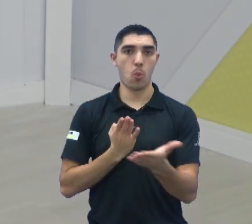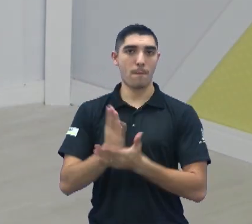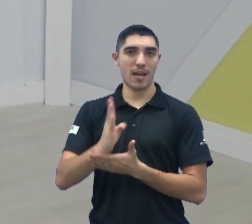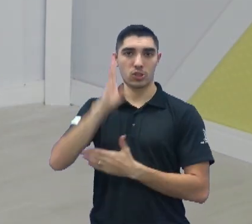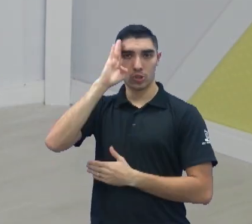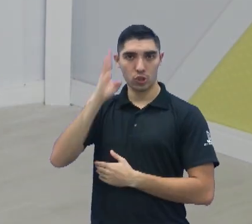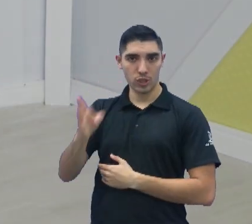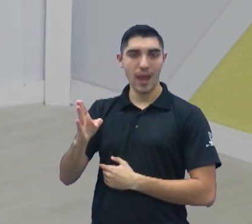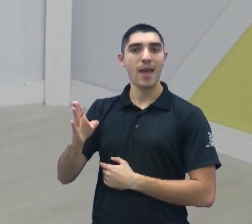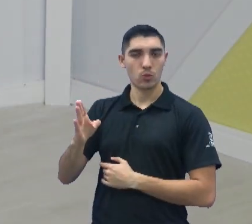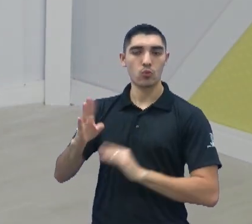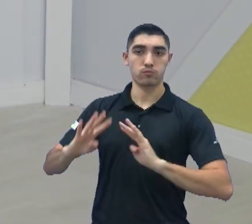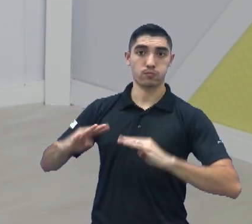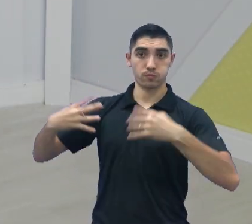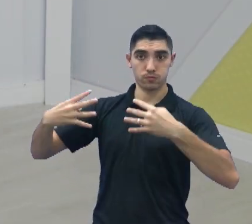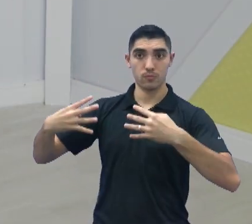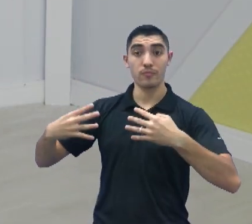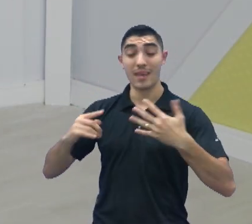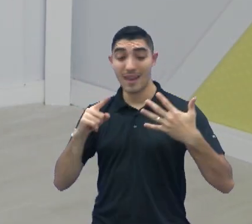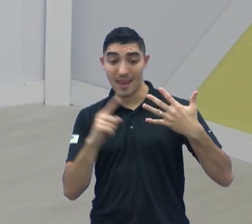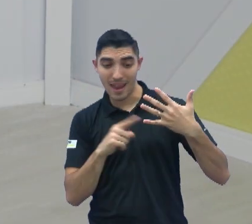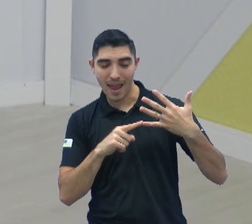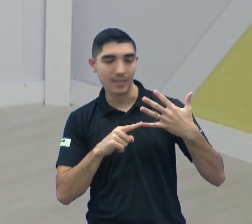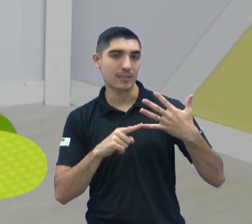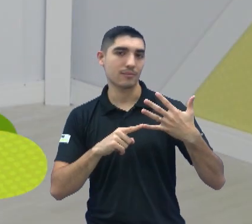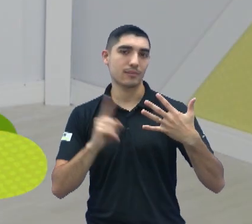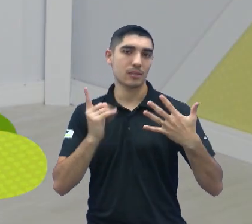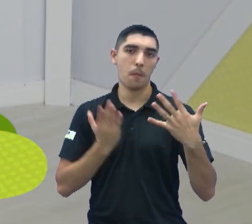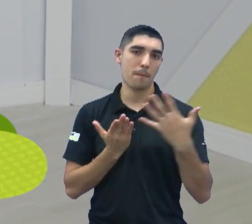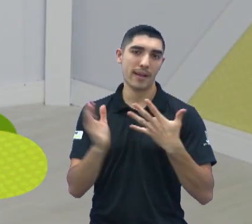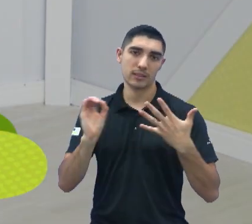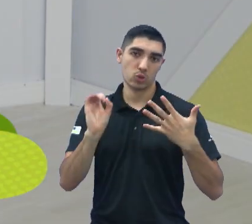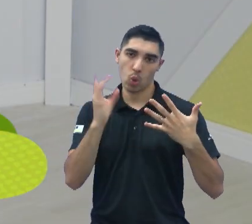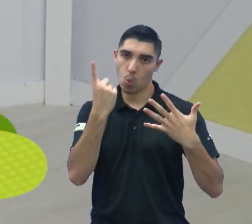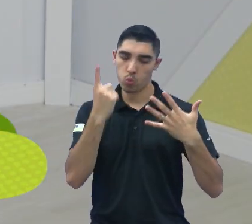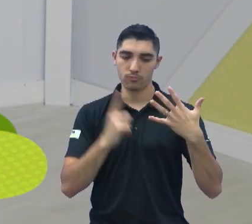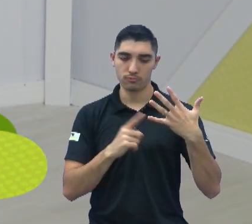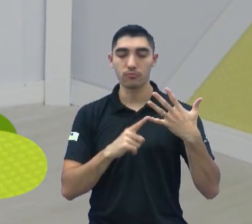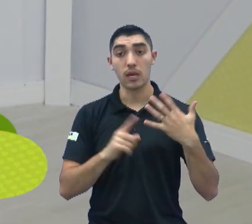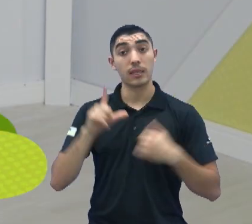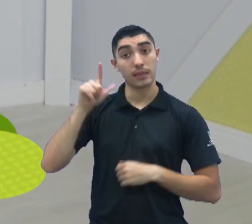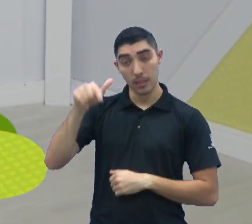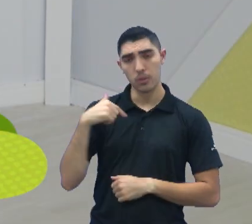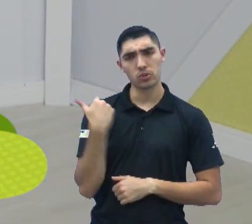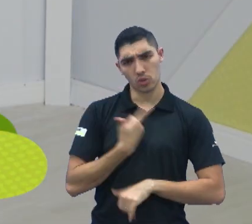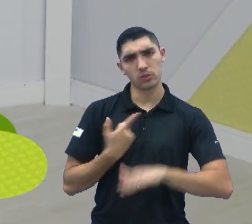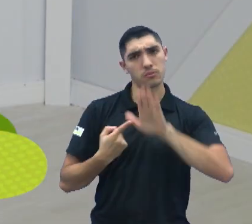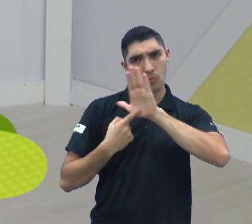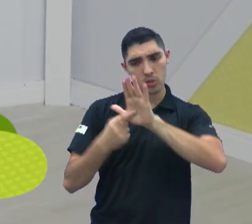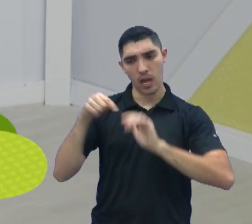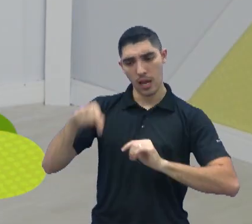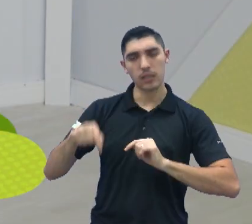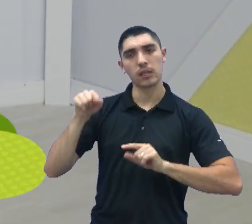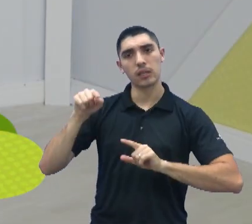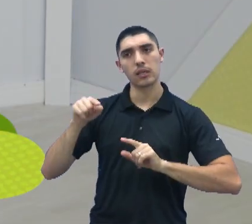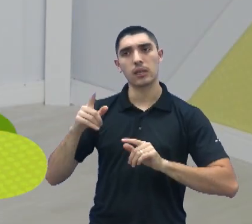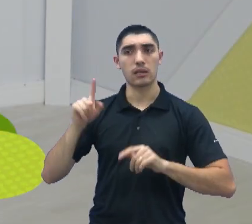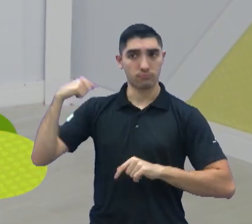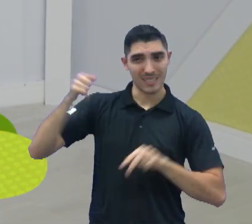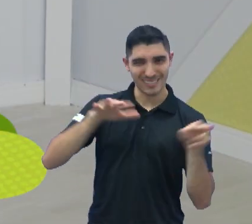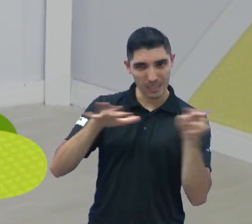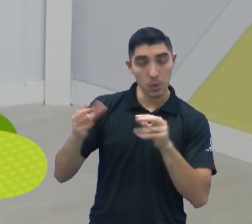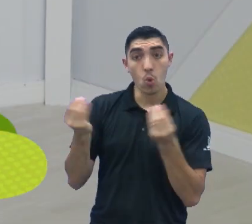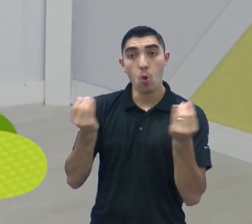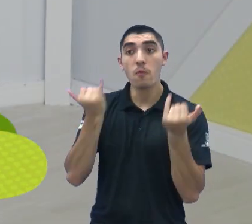quartas de final. Só o último vai sobrar e, claro, a gente vai trazer informações para você no decorrer da semana desse basquete